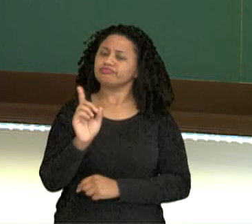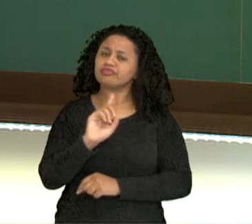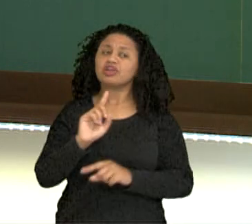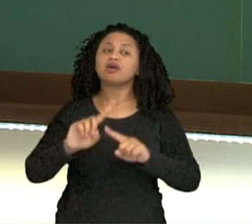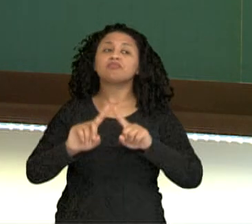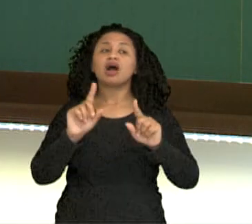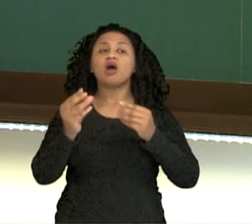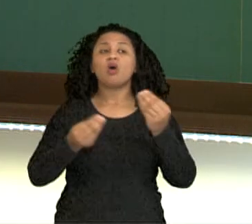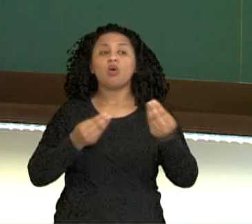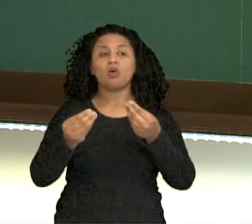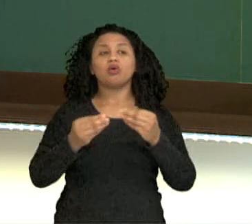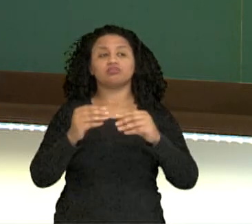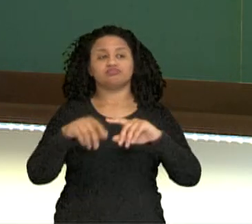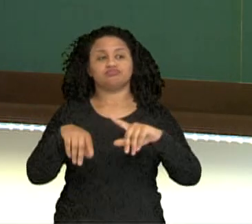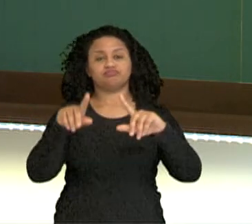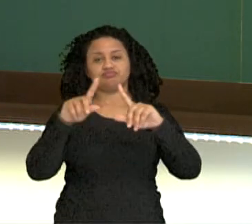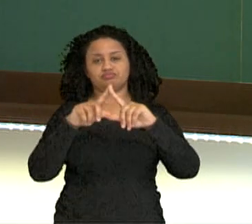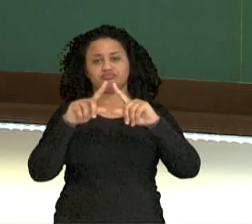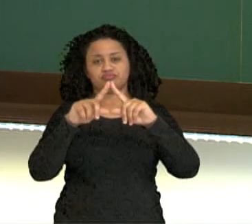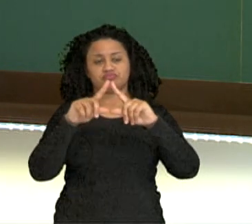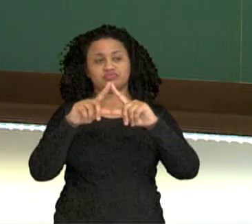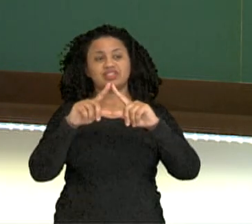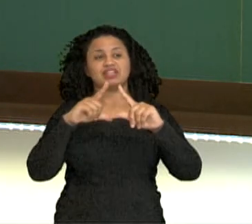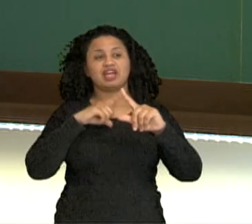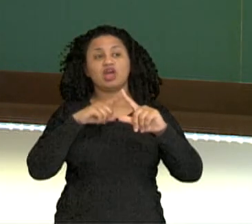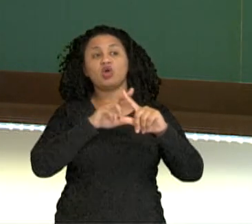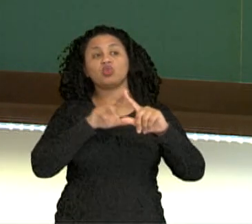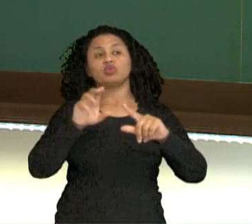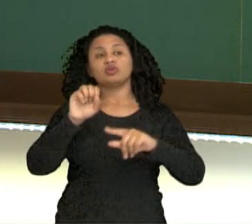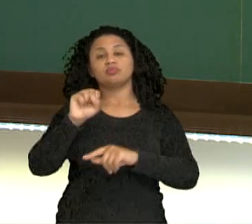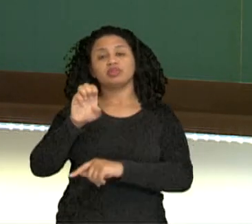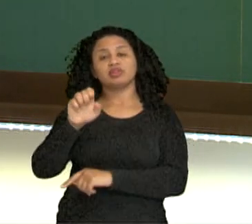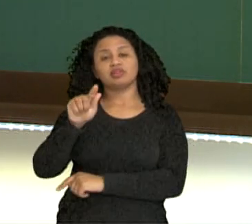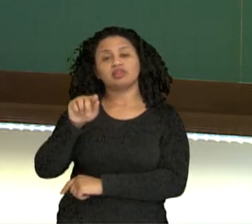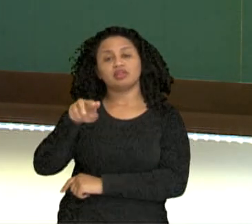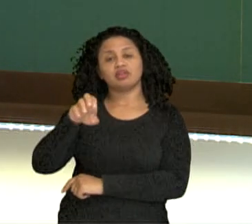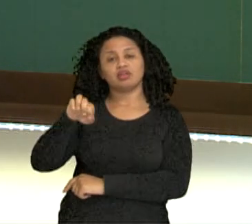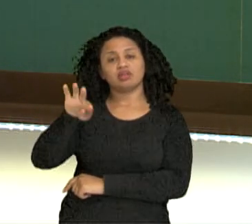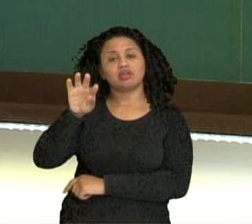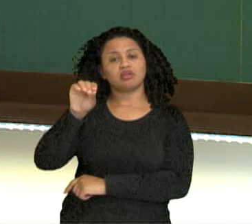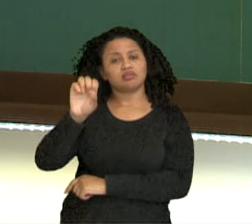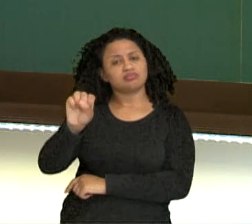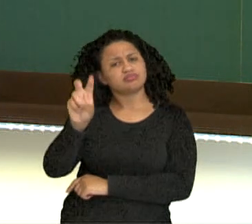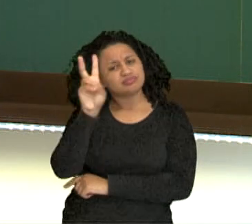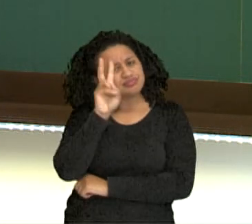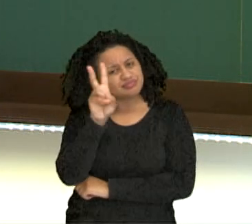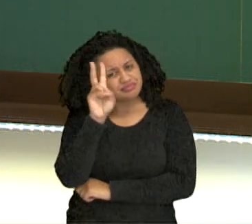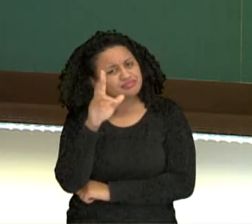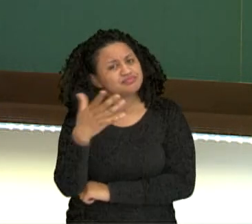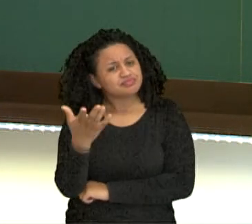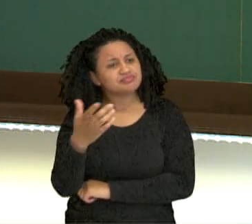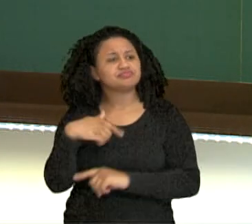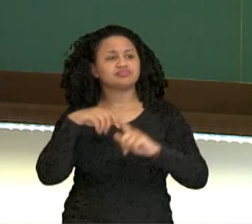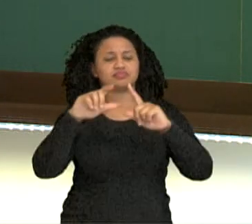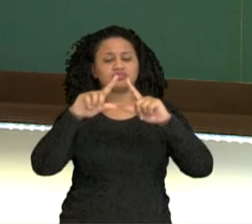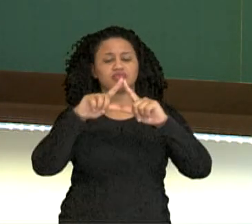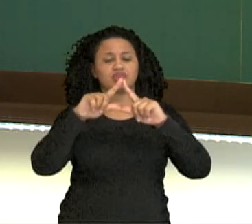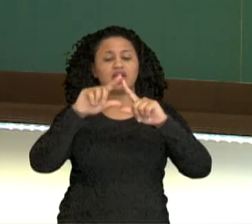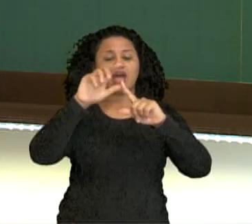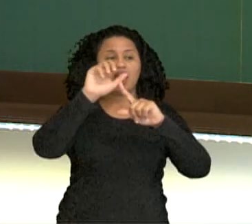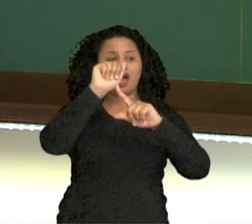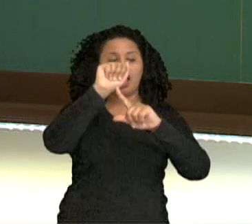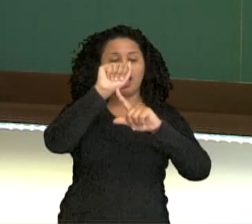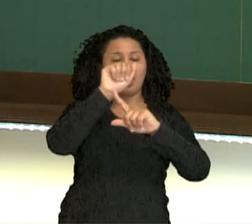da seguinte maneira: segmentos, lembram disso? Então, A até B é um